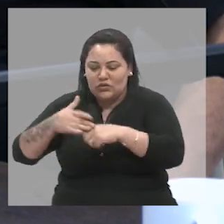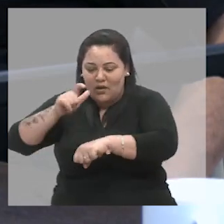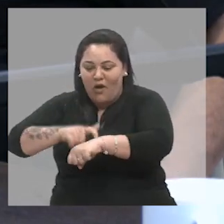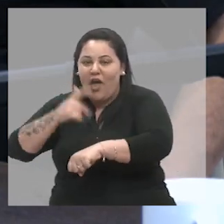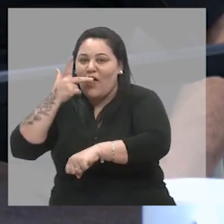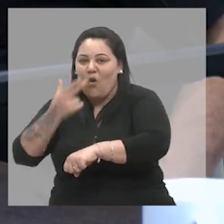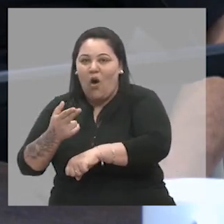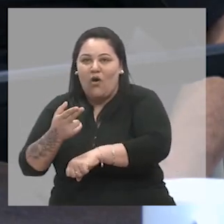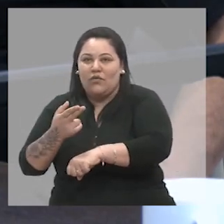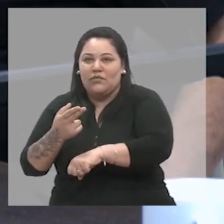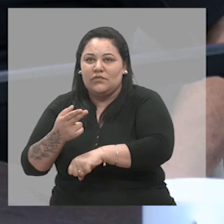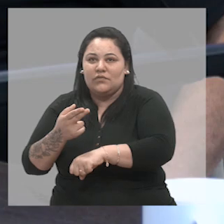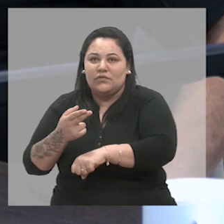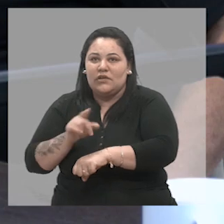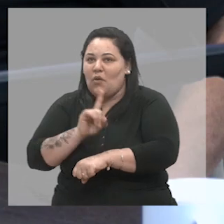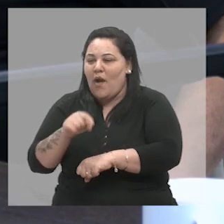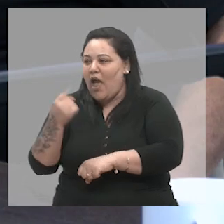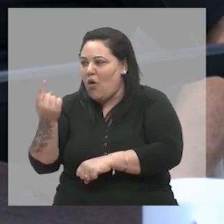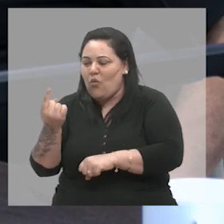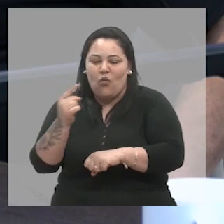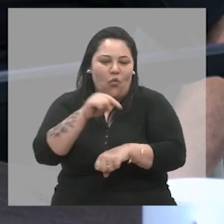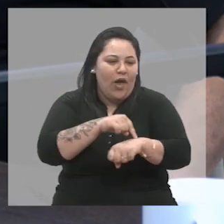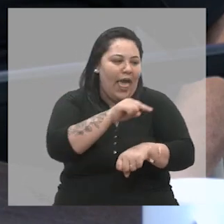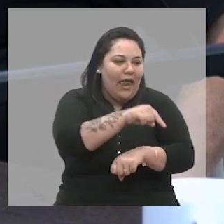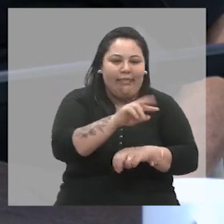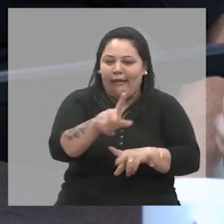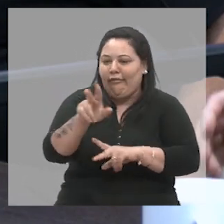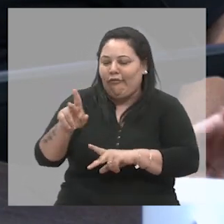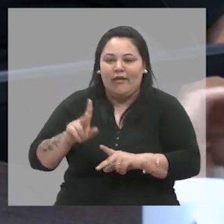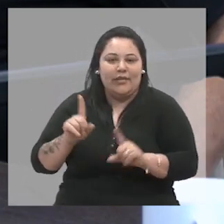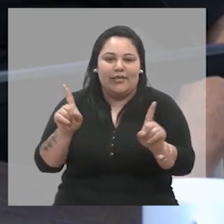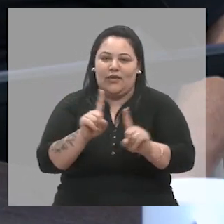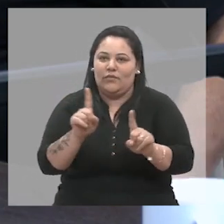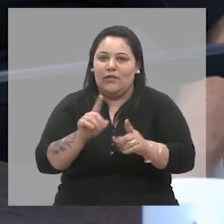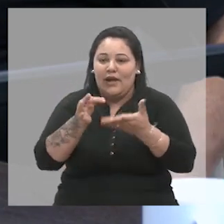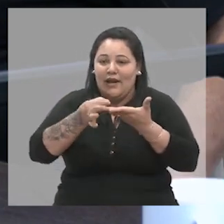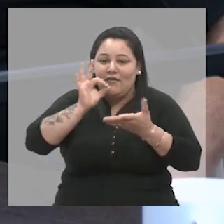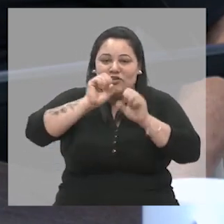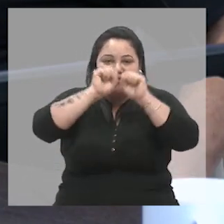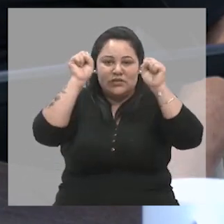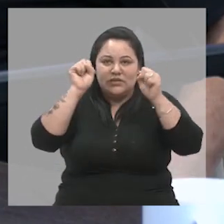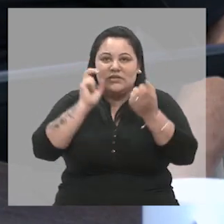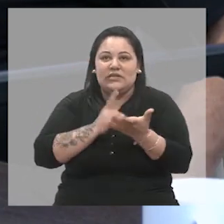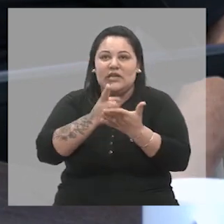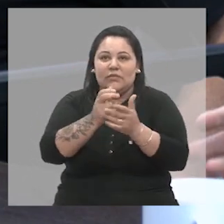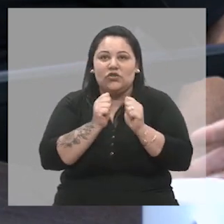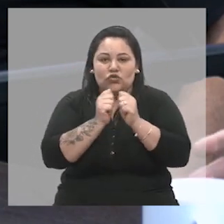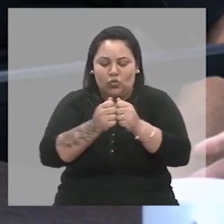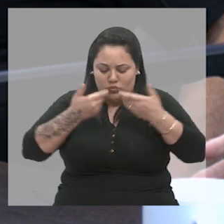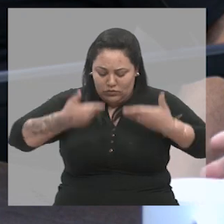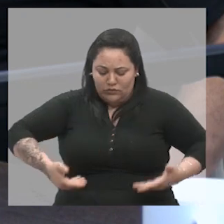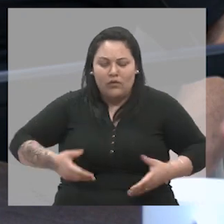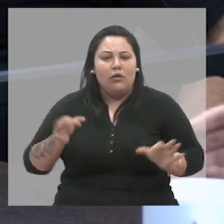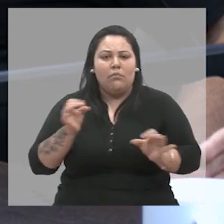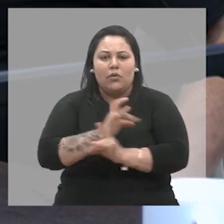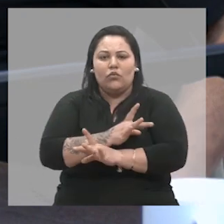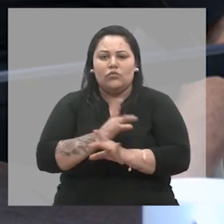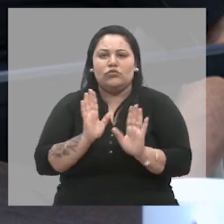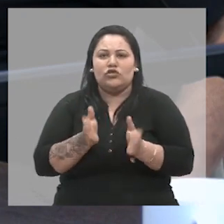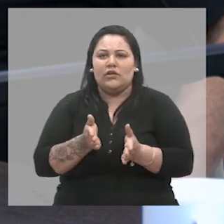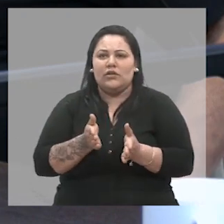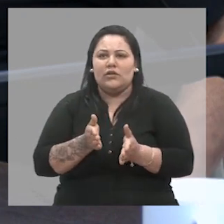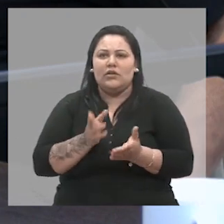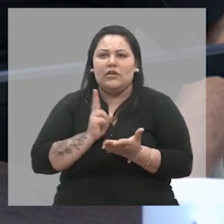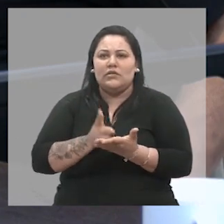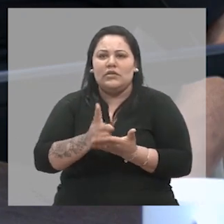almoçar no mesmo horário, e não vai ser um que vai almoçar meio-dia, outro vai meio-dia e meio. Mesma coisa no café da manhã, sempre juntos, todos uniformizados,